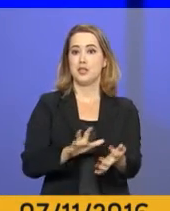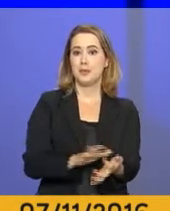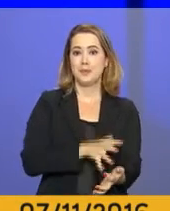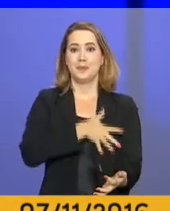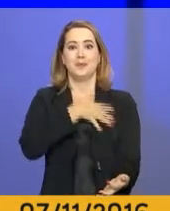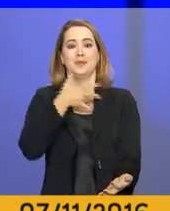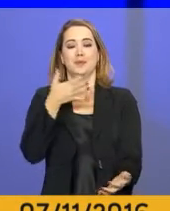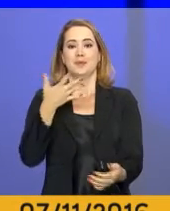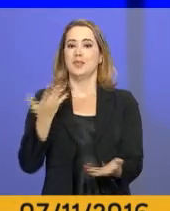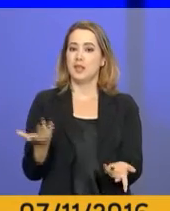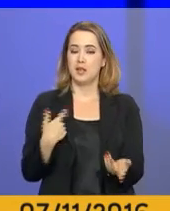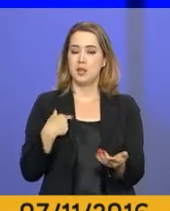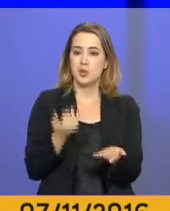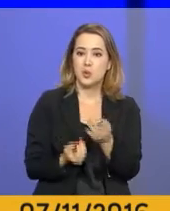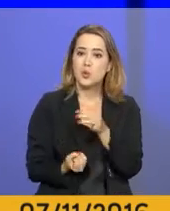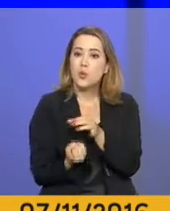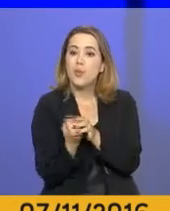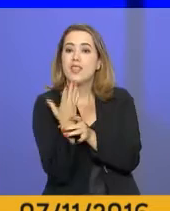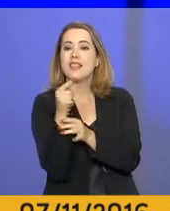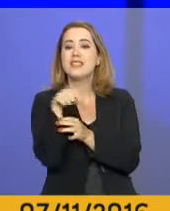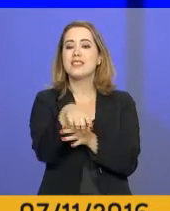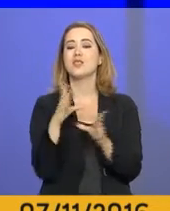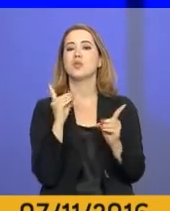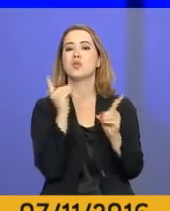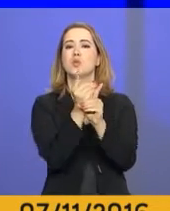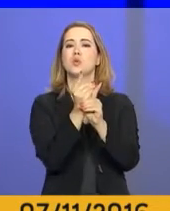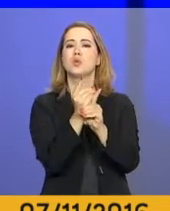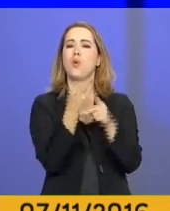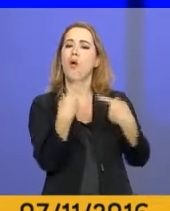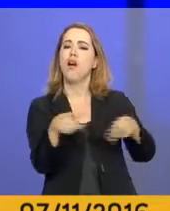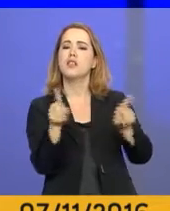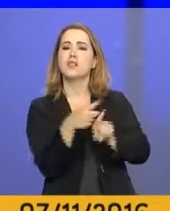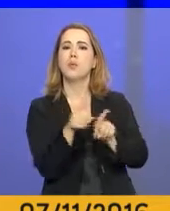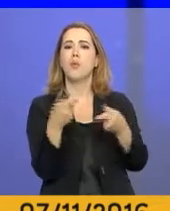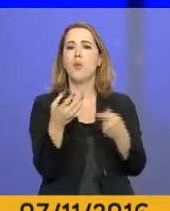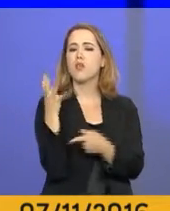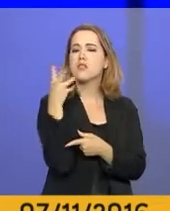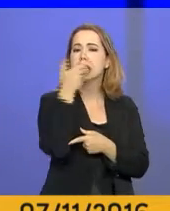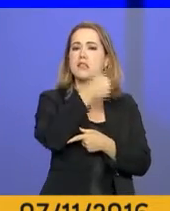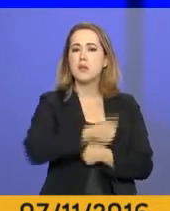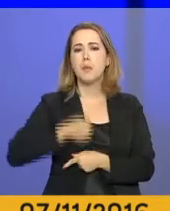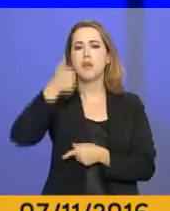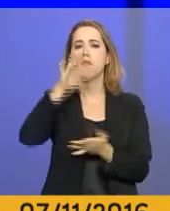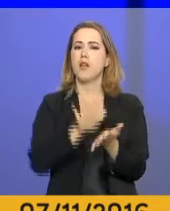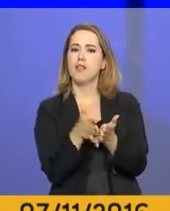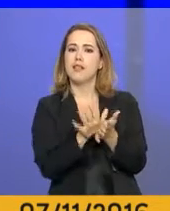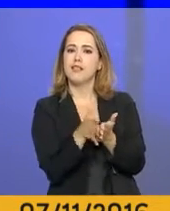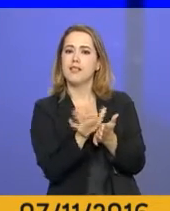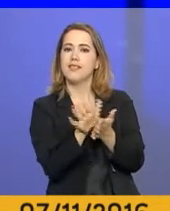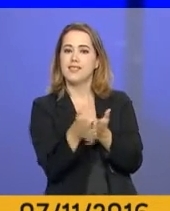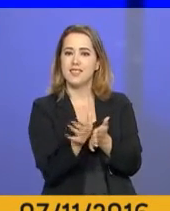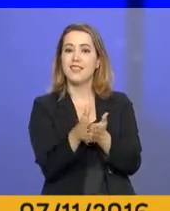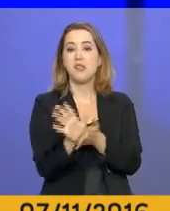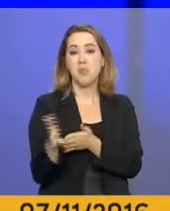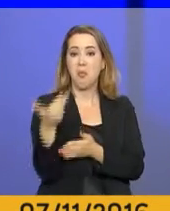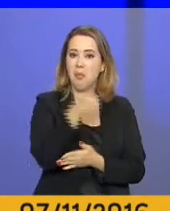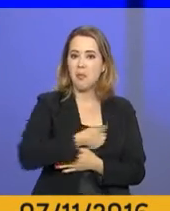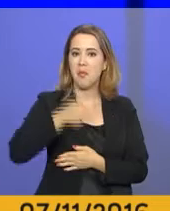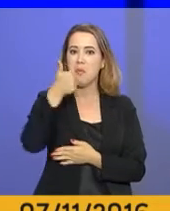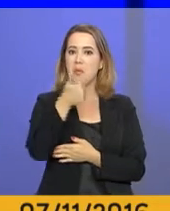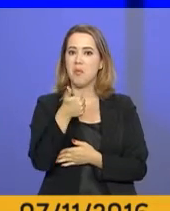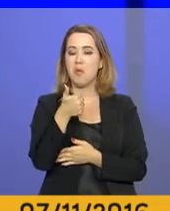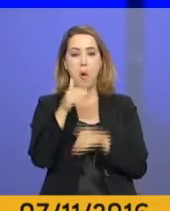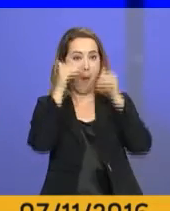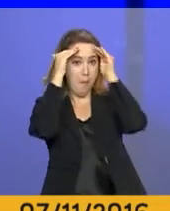deste encontro com essas músicas maravilhosas como o samba extraordinário com as homenagens eu pude conhecer